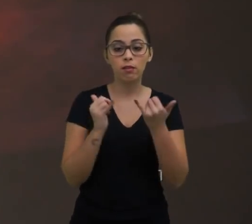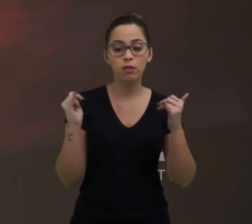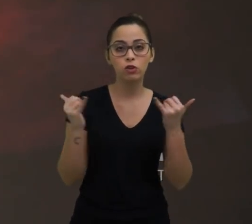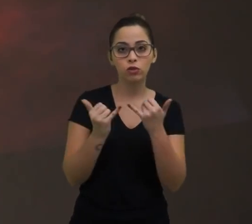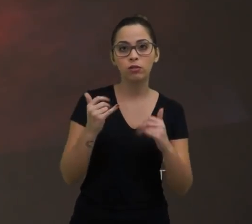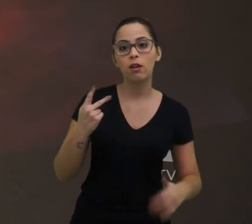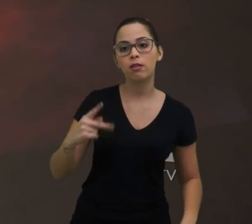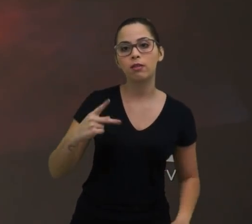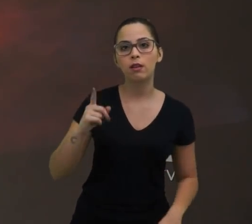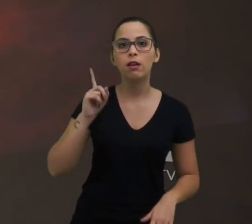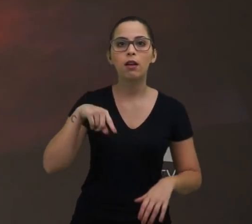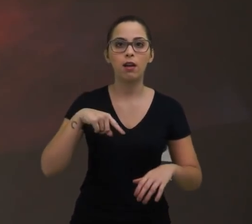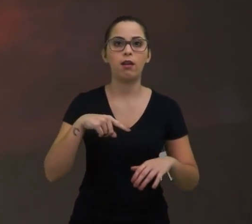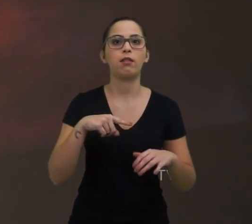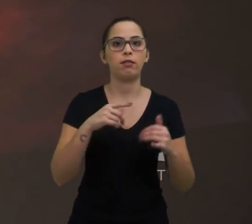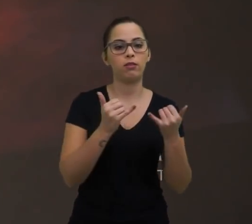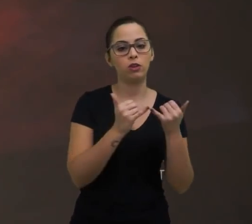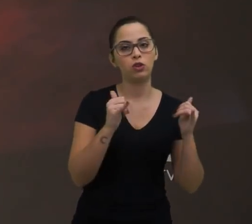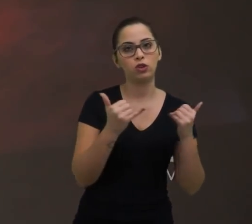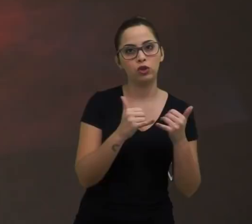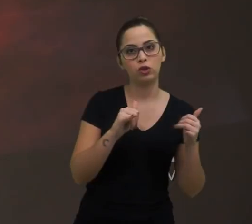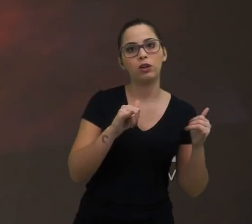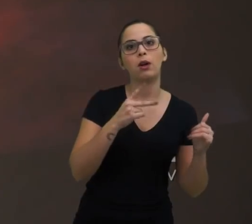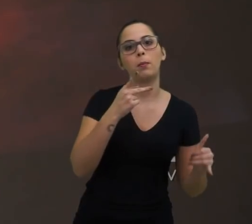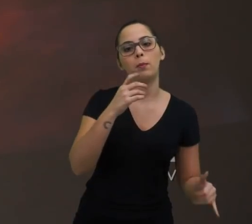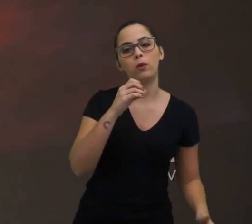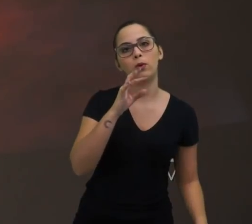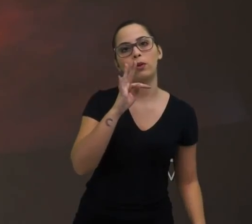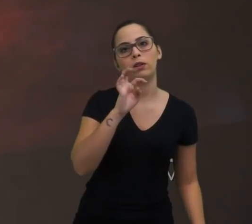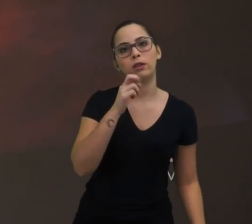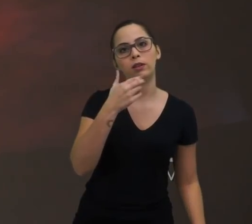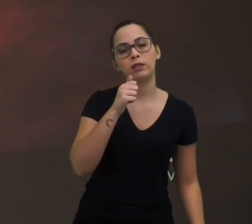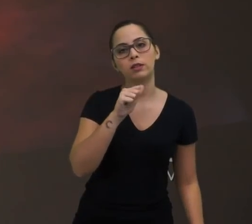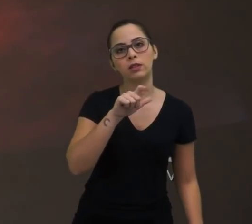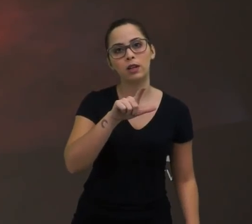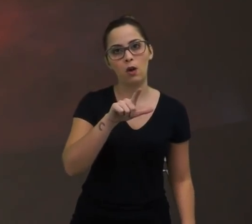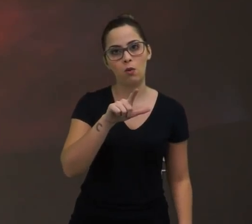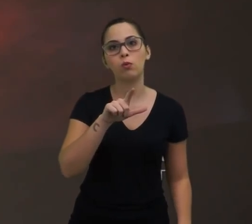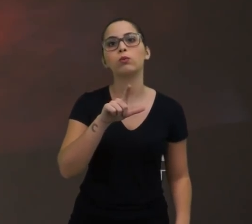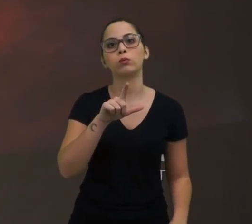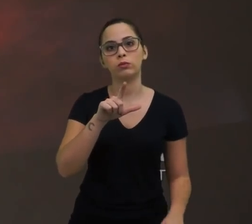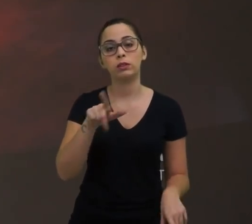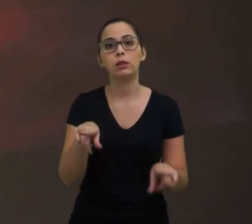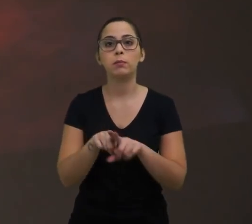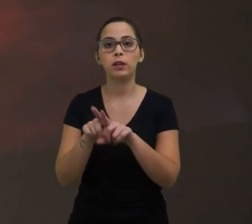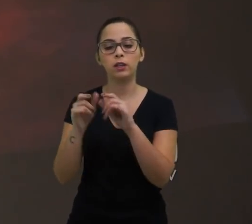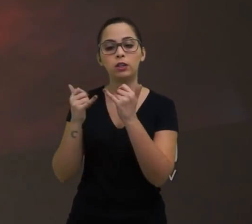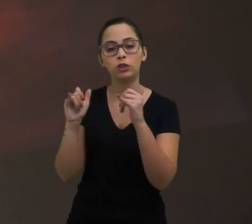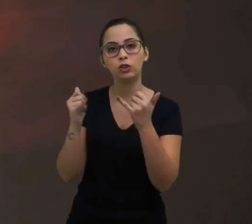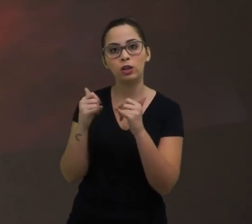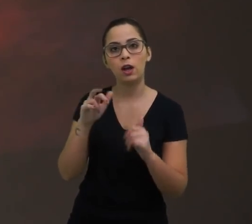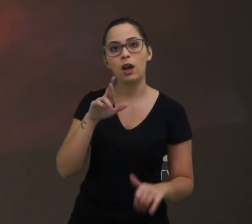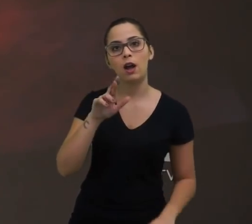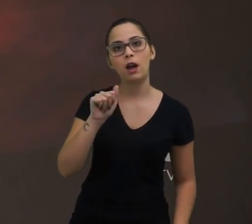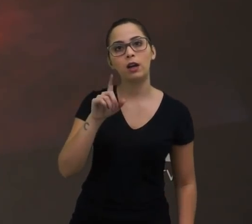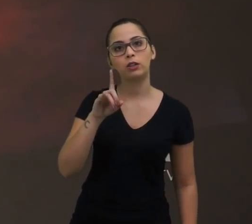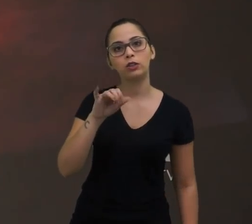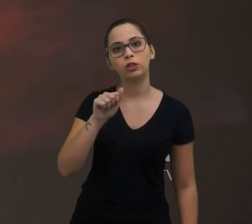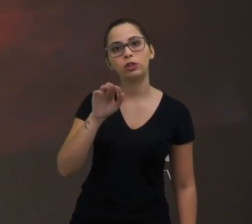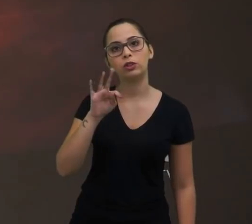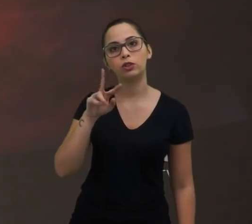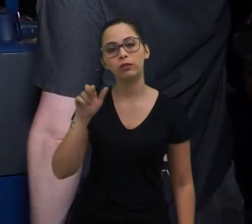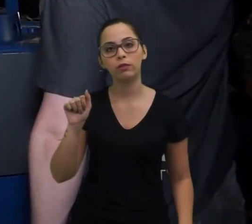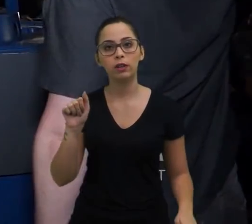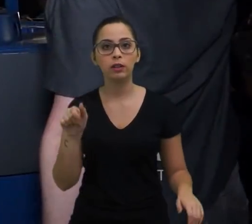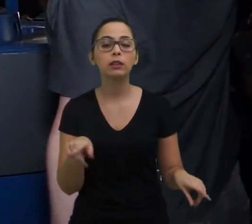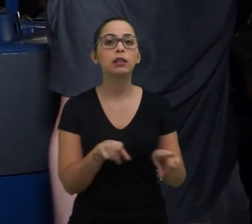bem particular, e aí elas, conforme vão espiralando, são aceleradas, mas em vez de cair no buraco negro, elas vão escapar assim, ou vão escapar para